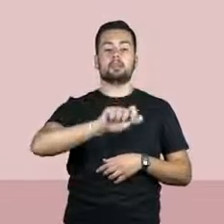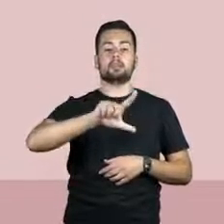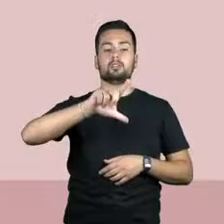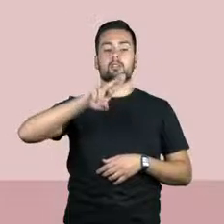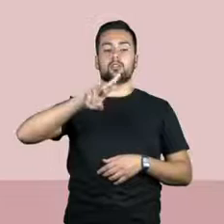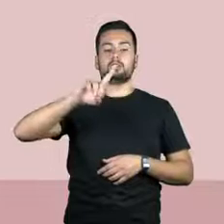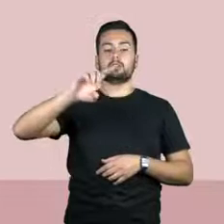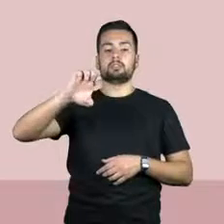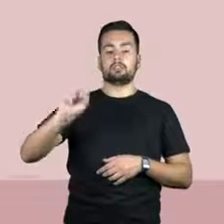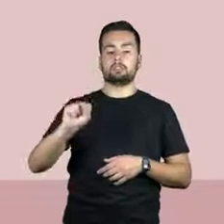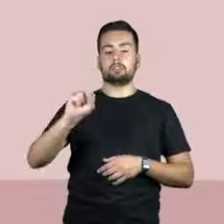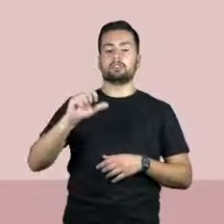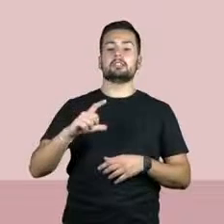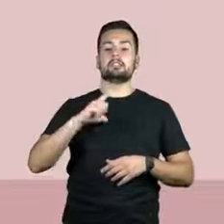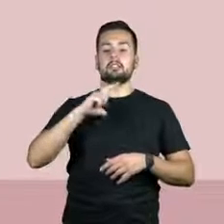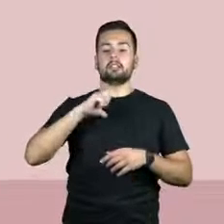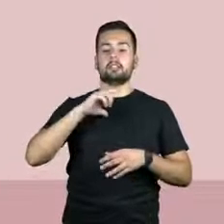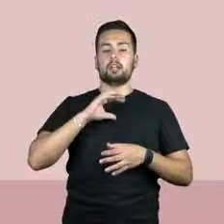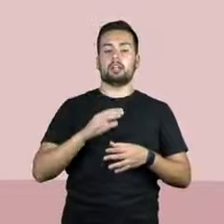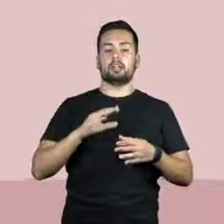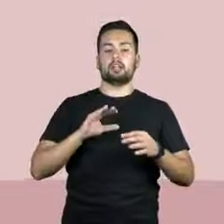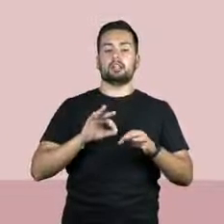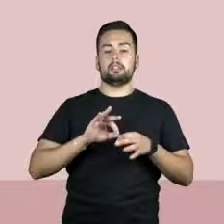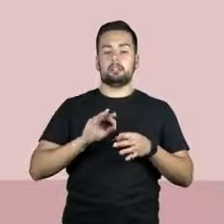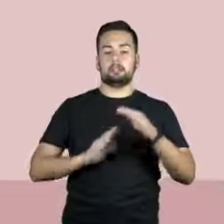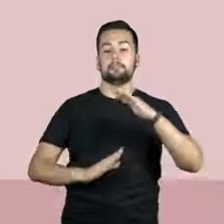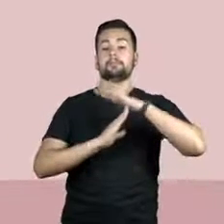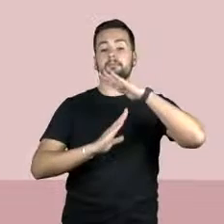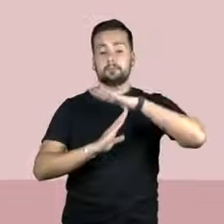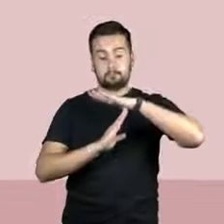taludes finitos eles já são mais generalizados. Eles